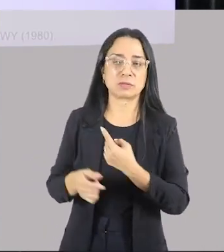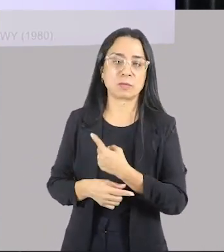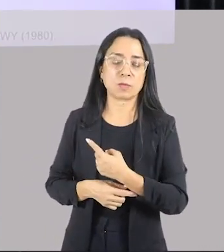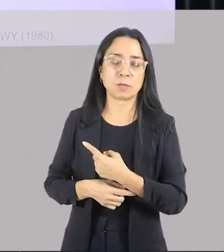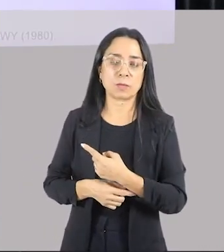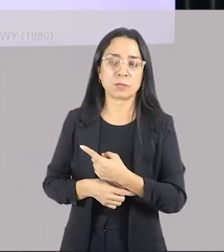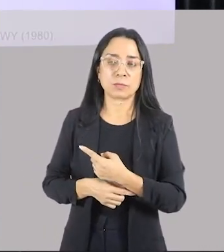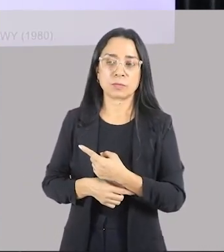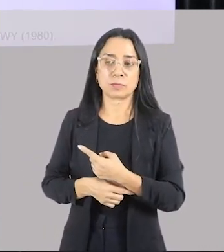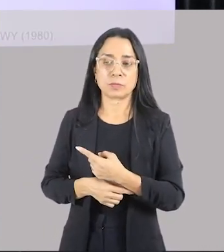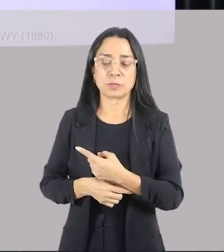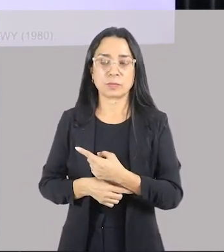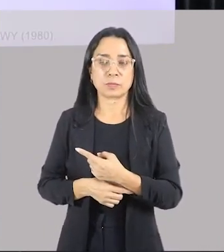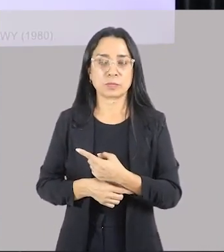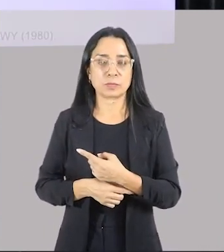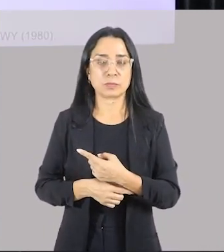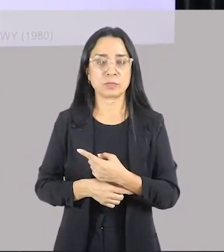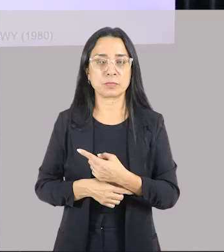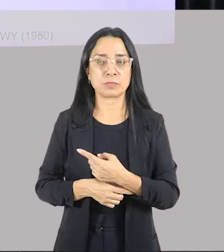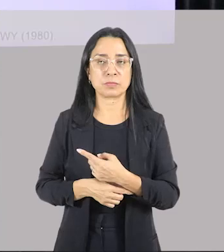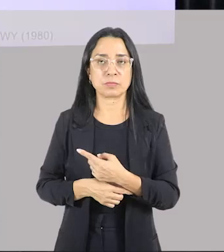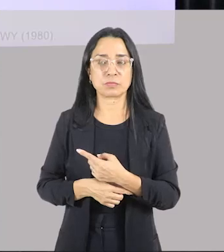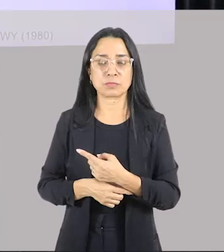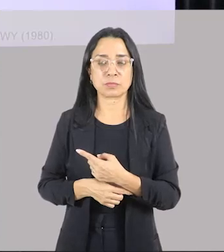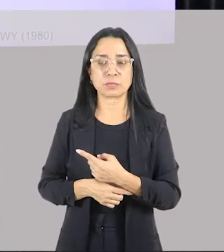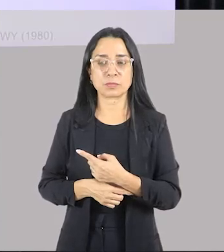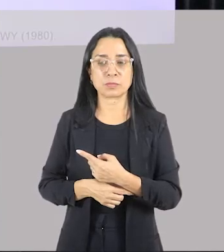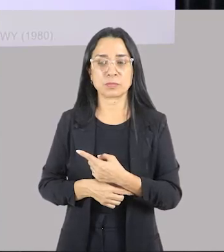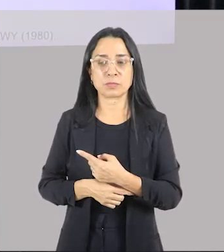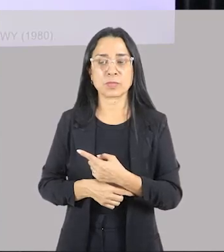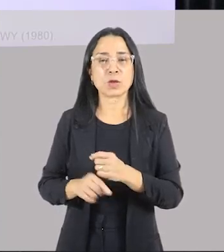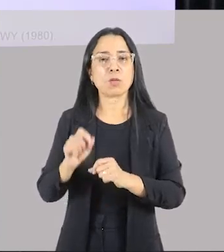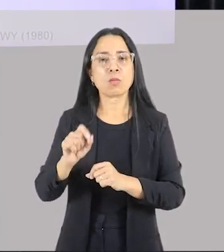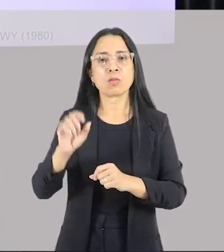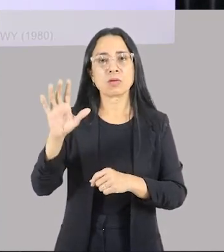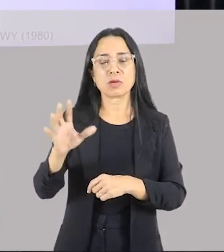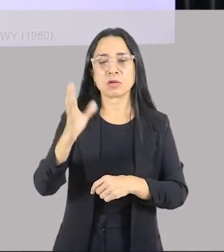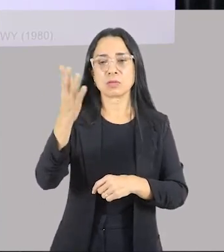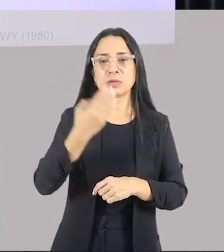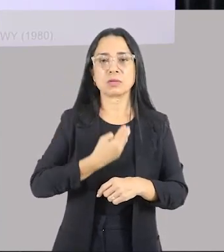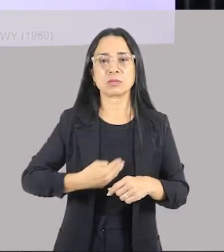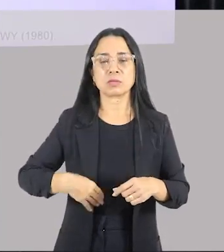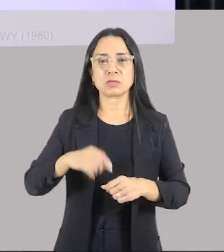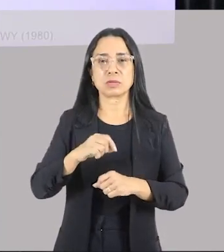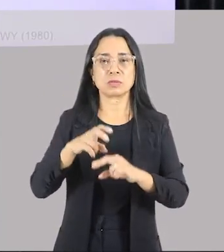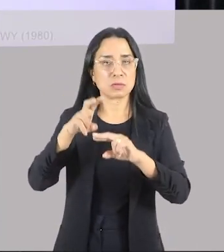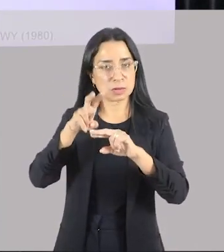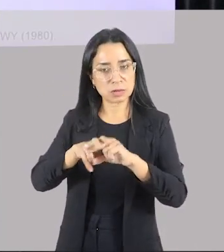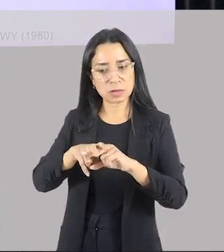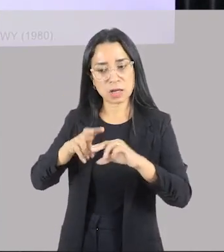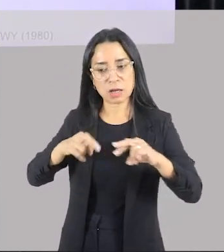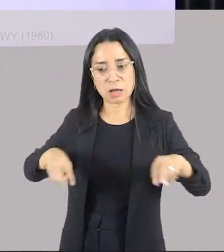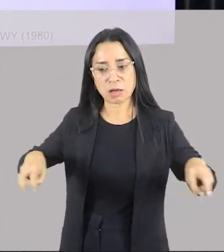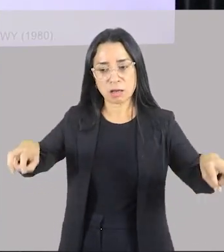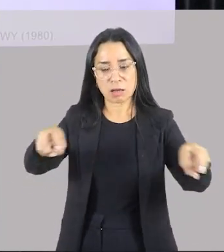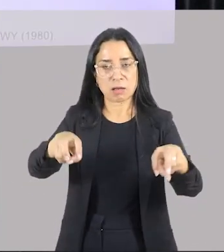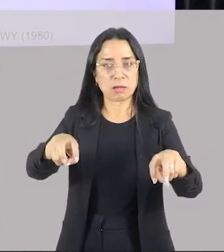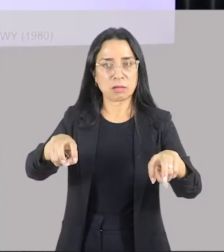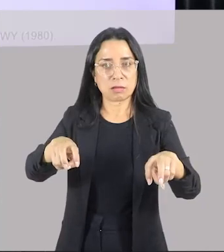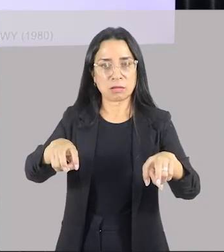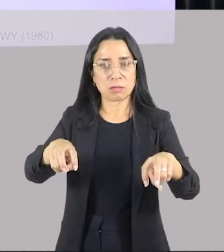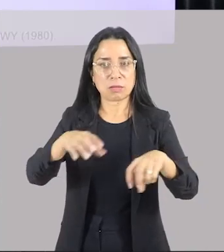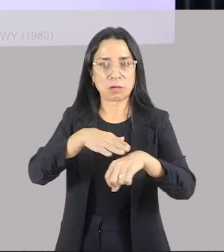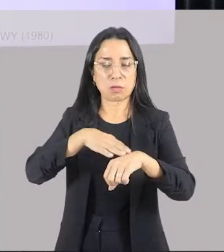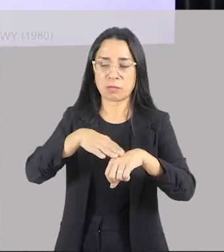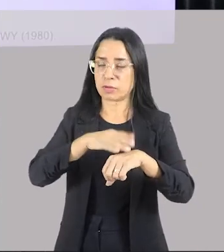greve e a organização sindical. E a força pública, né, vai fazer o quê? Vai sentar para conversar? Não, vai reprimir. Porque é exatamente